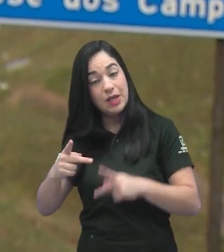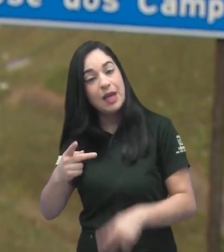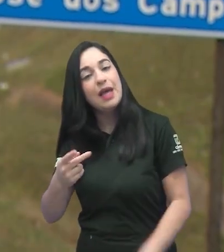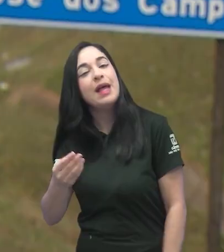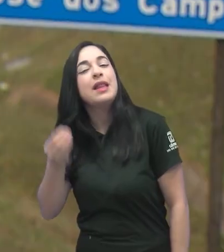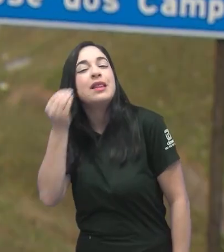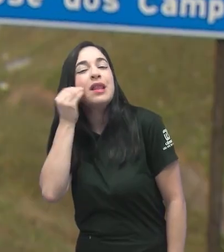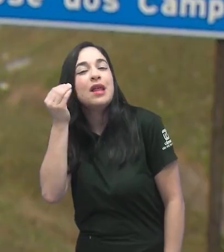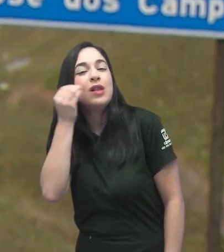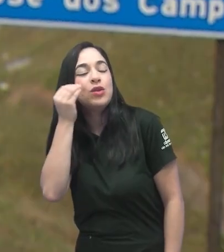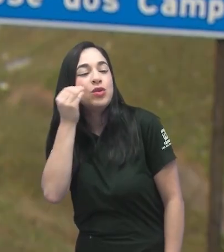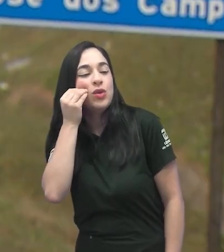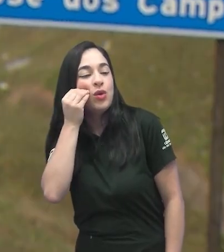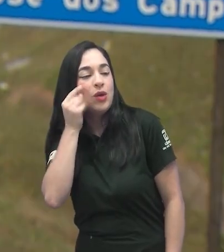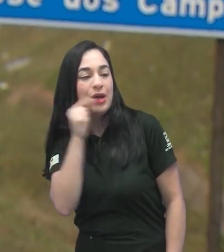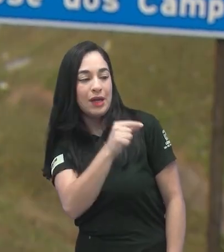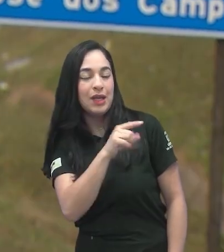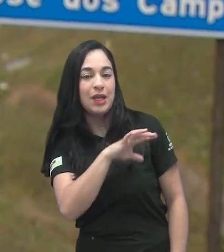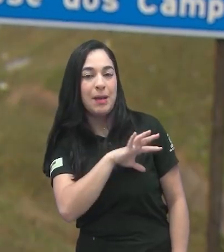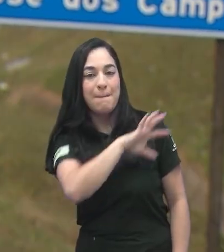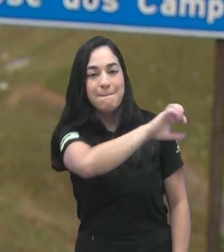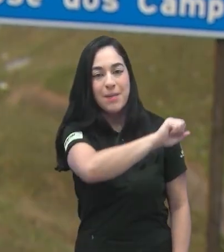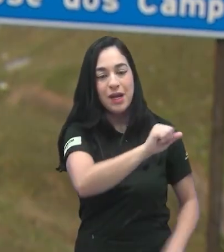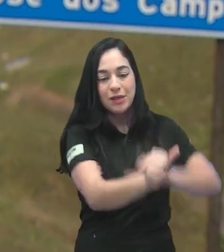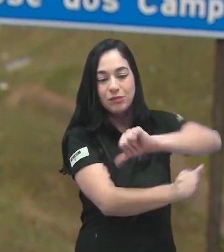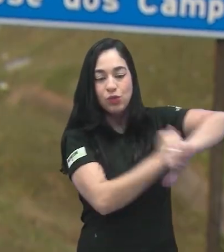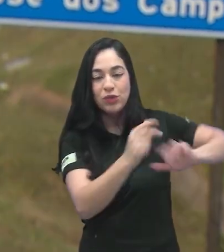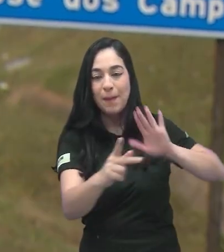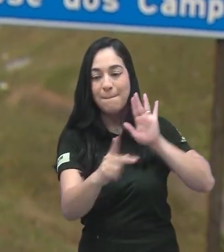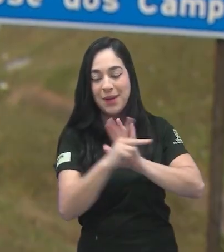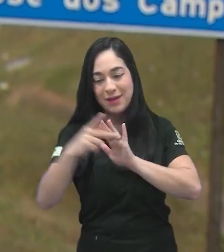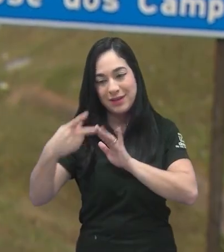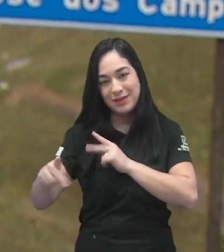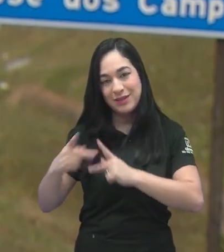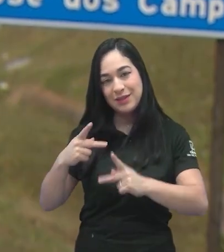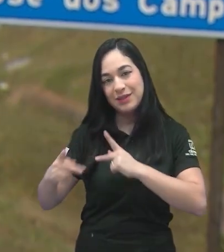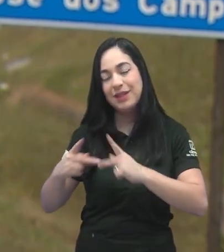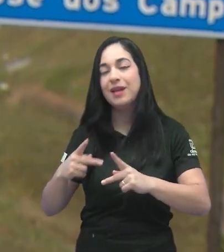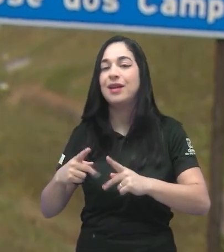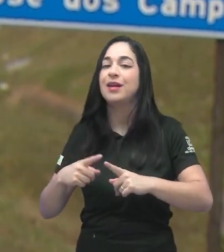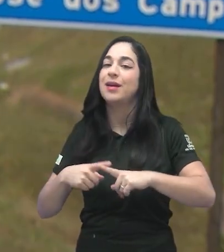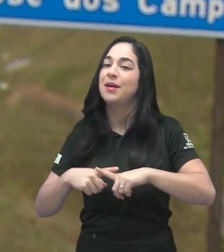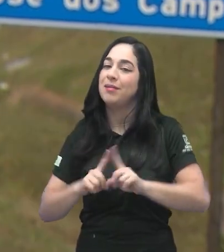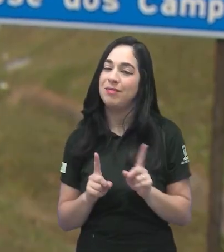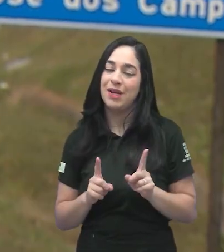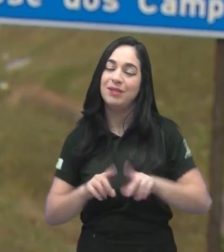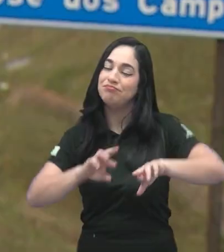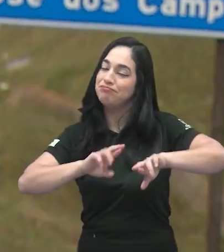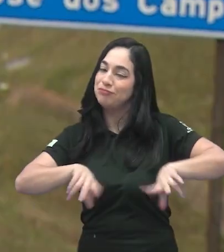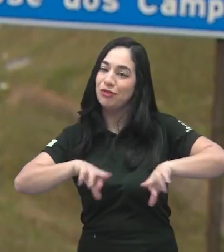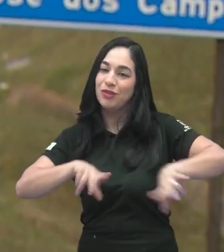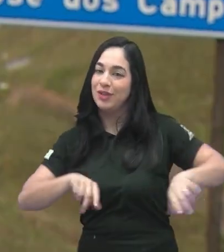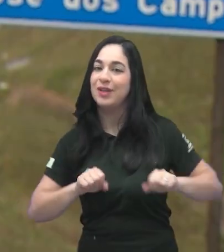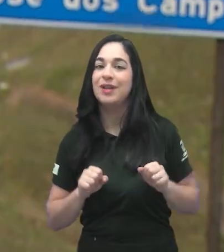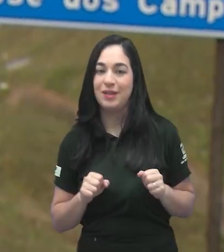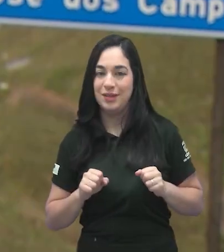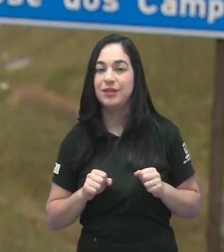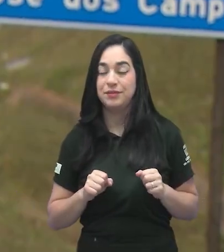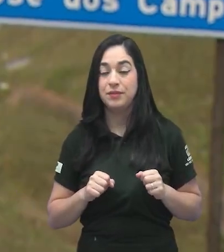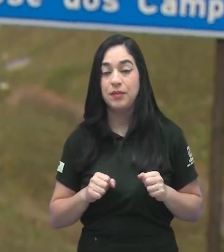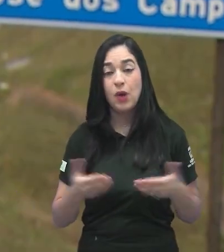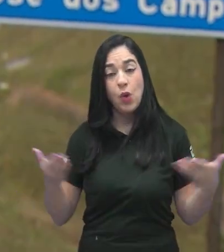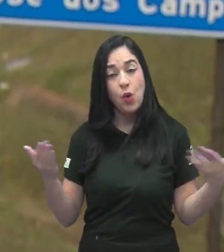Jambeiro, que funcionava sob a comarca de São José. Quase virou distrito, mas a história seguiu outro